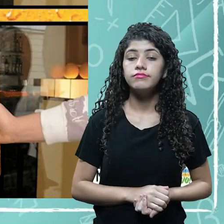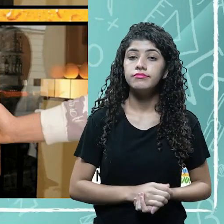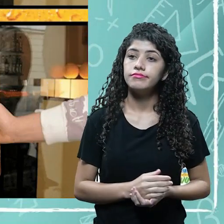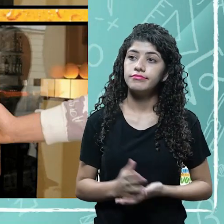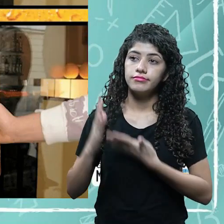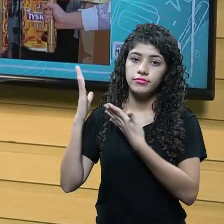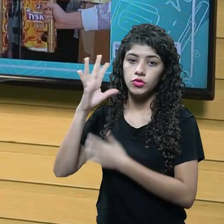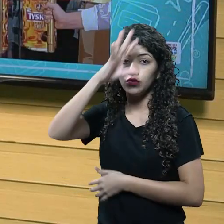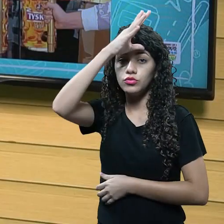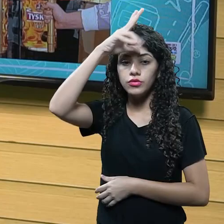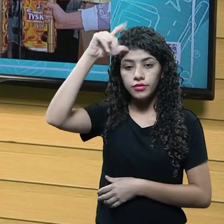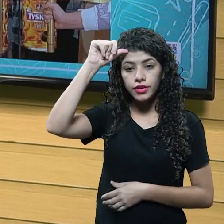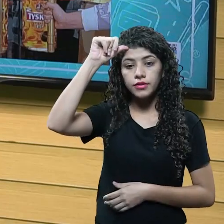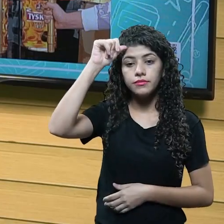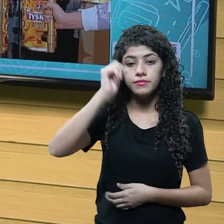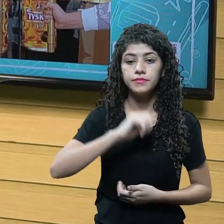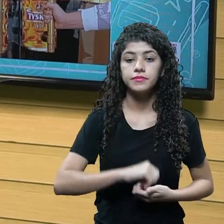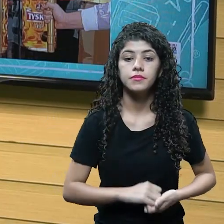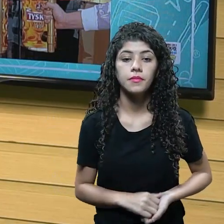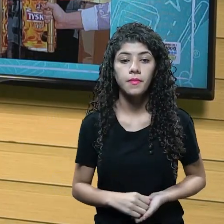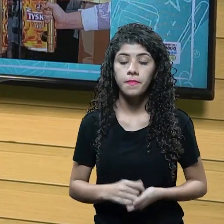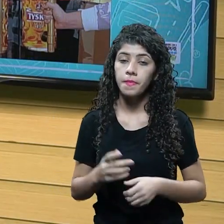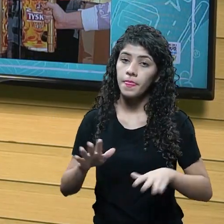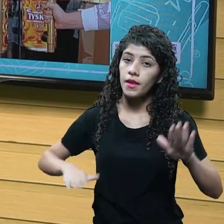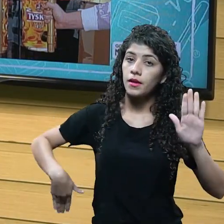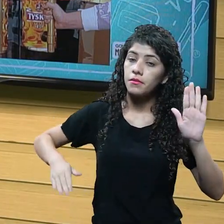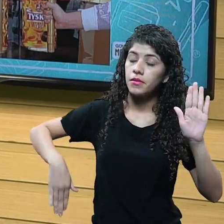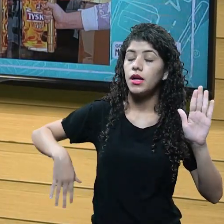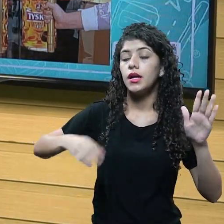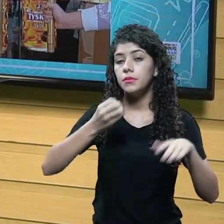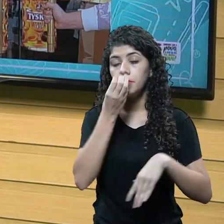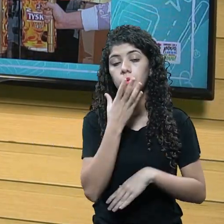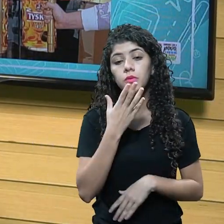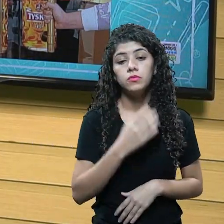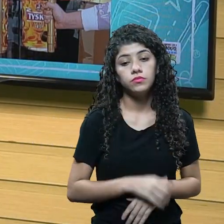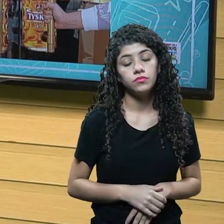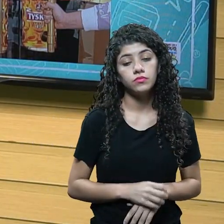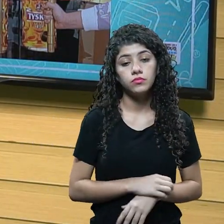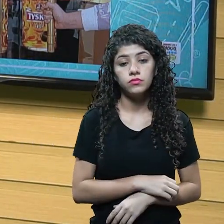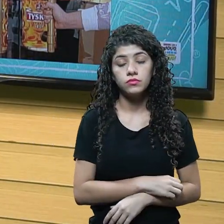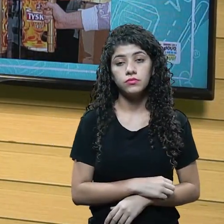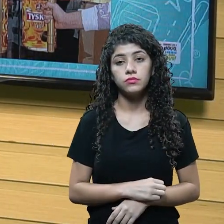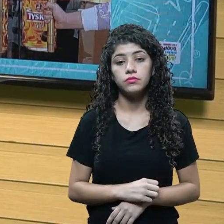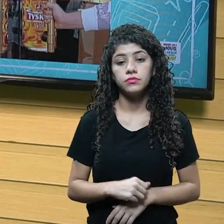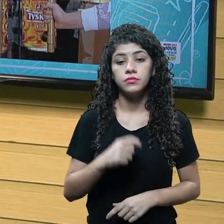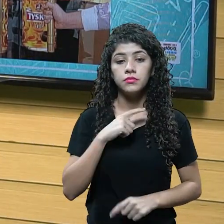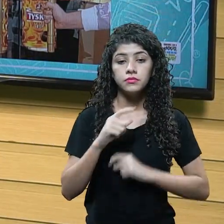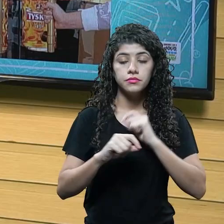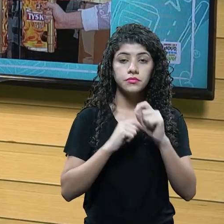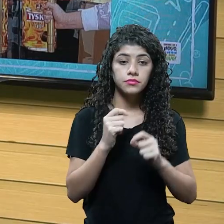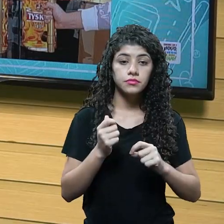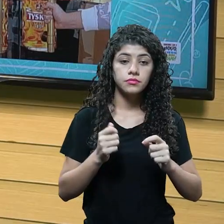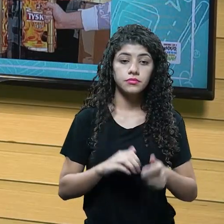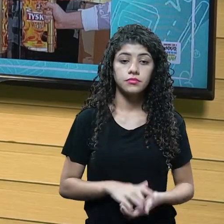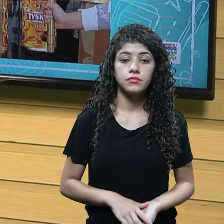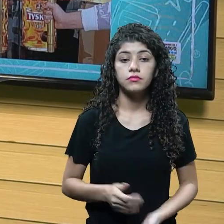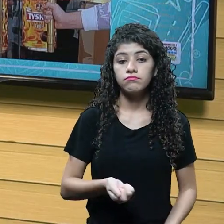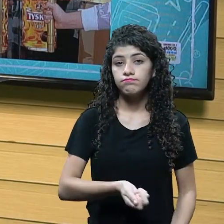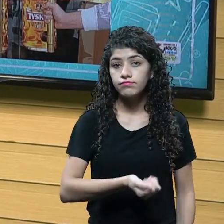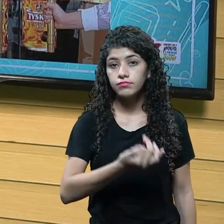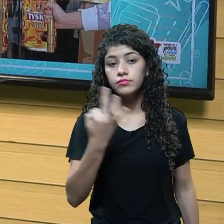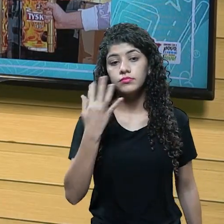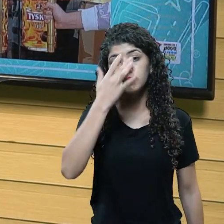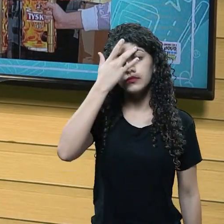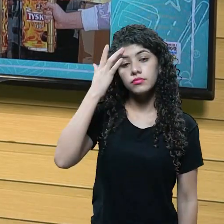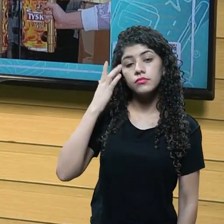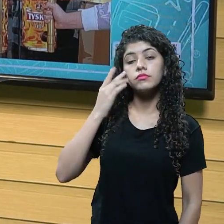do refrigerante, tá bem? Numa praia quente, movimentada, nós sabemos que isso vai gerar uma grande quantidade de pessoas precisando